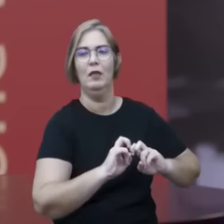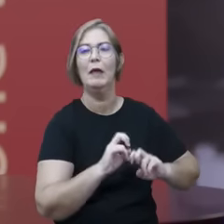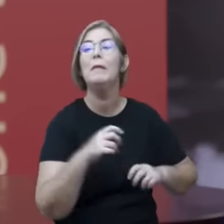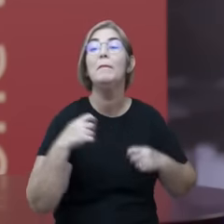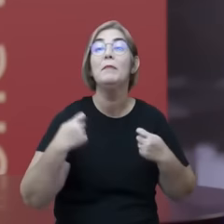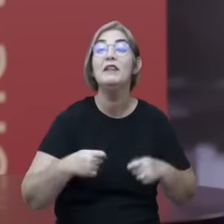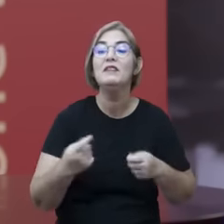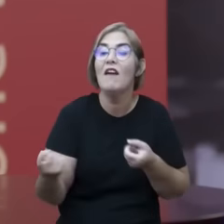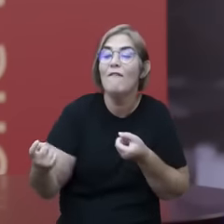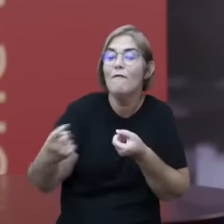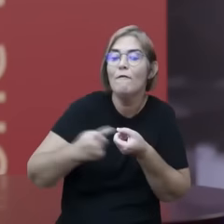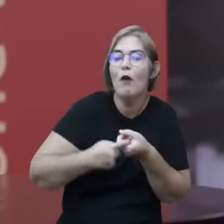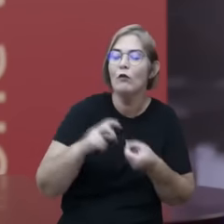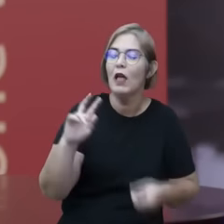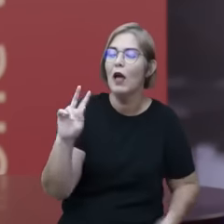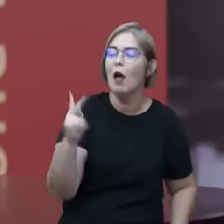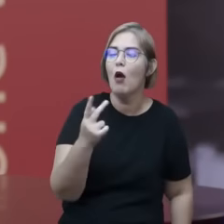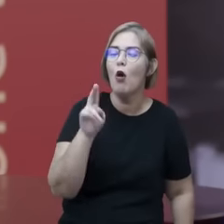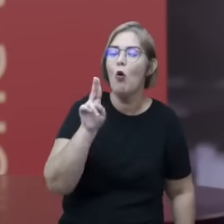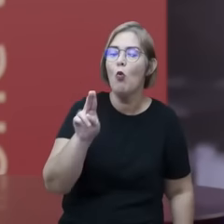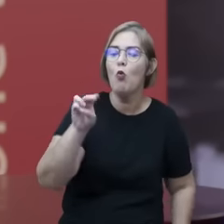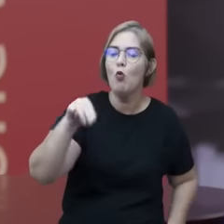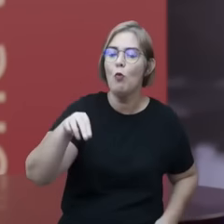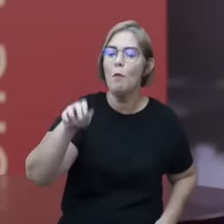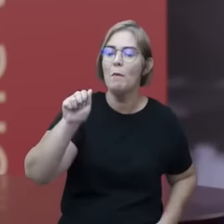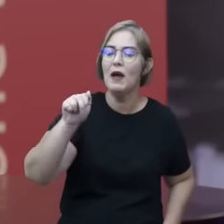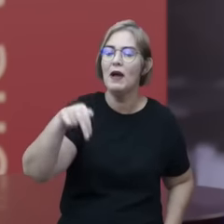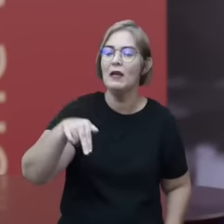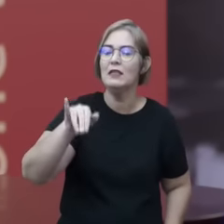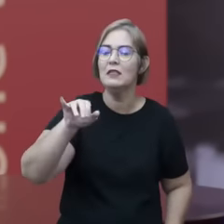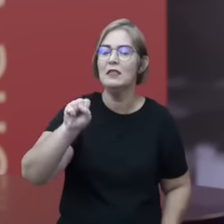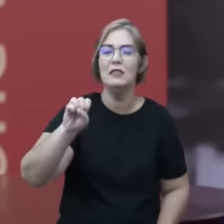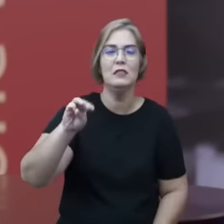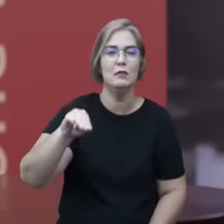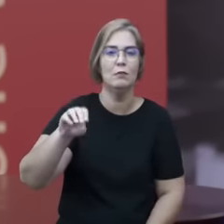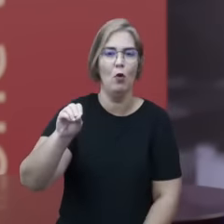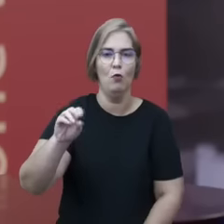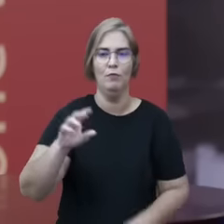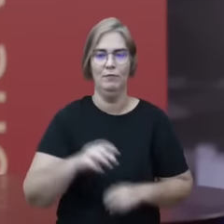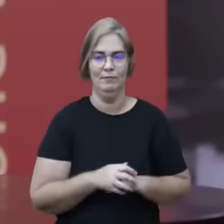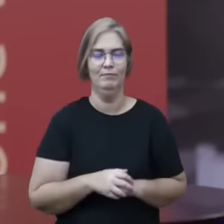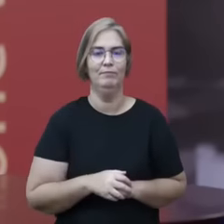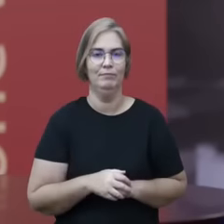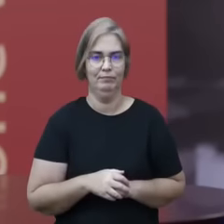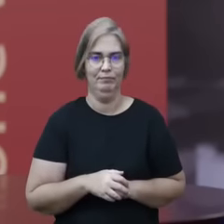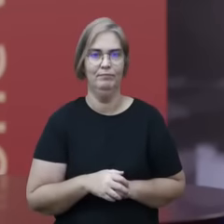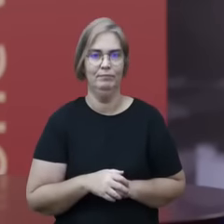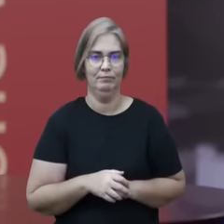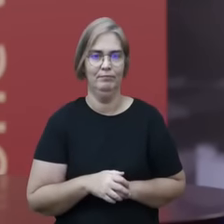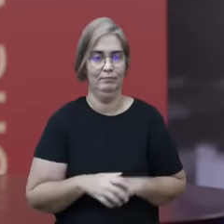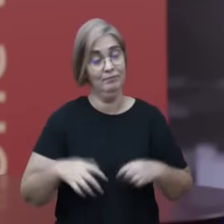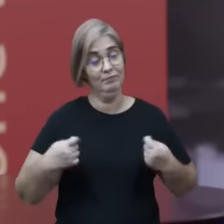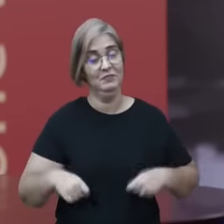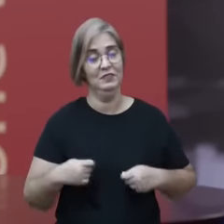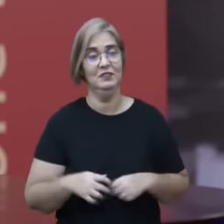né? Eh, essa categoria de reconhecer a minha humanidade na humanidade do outro.